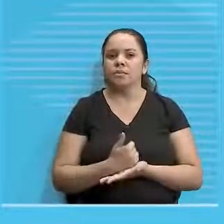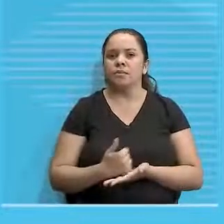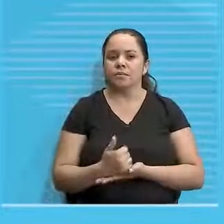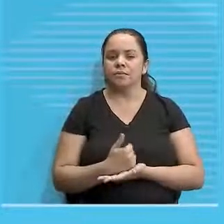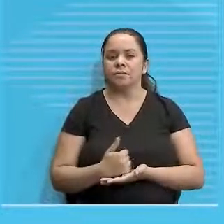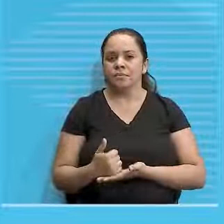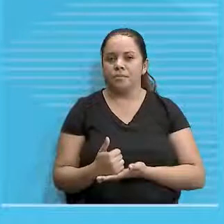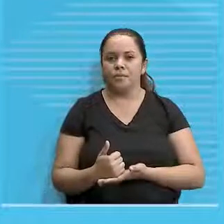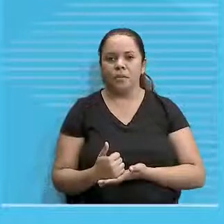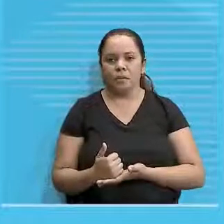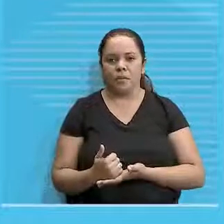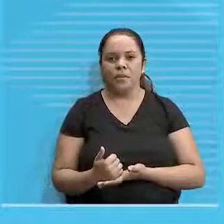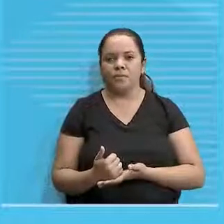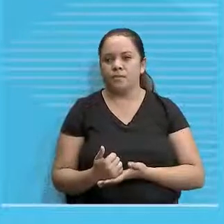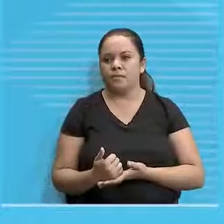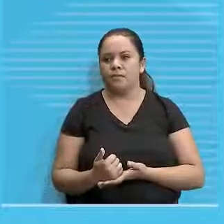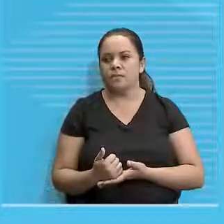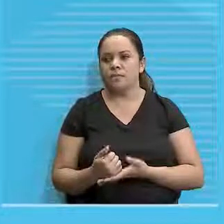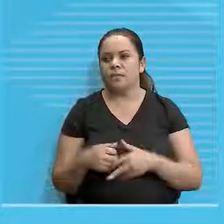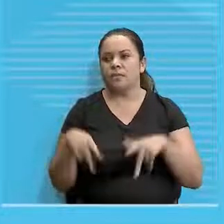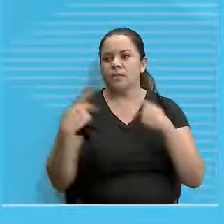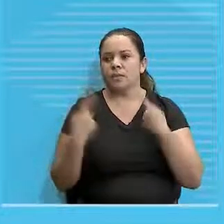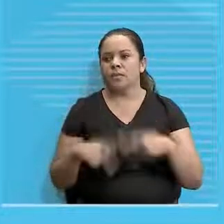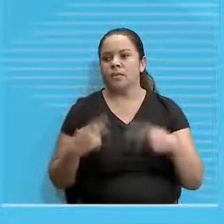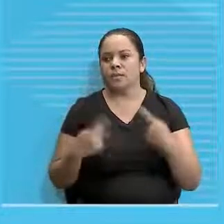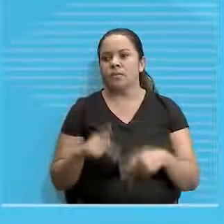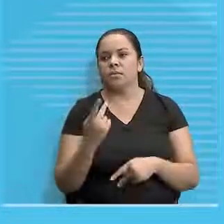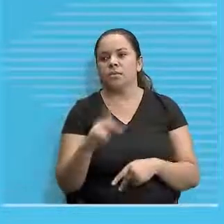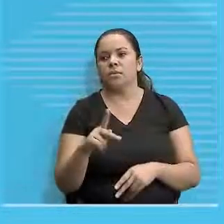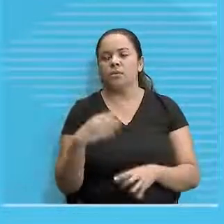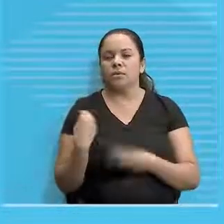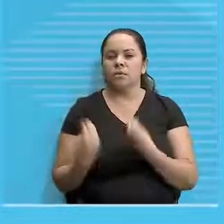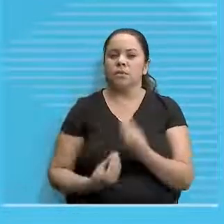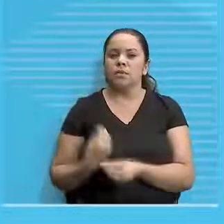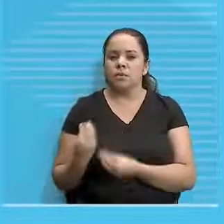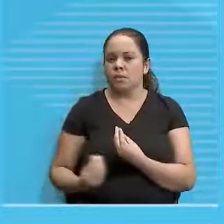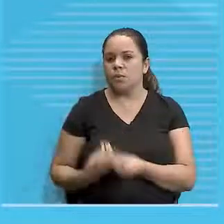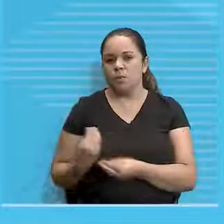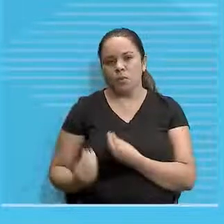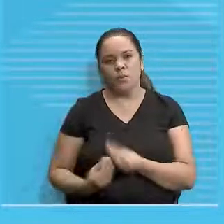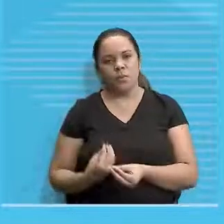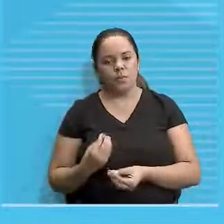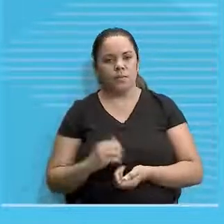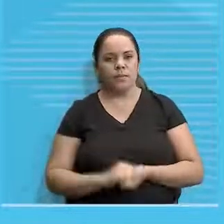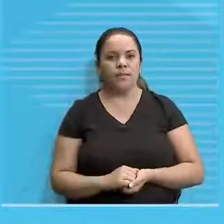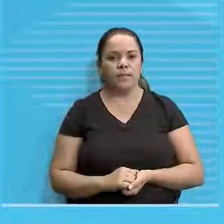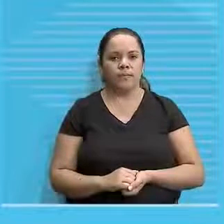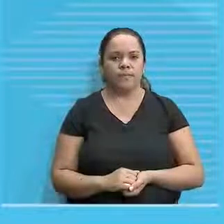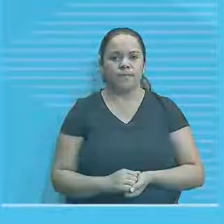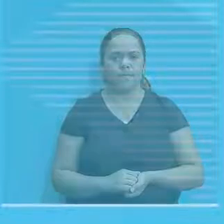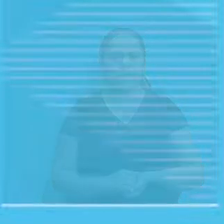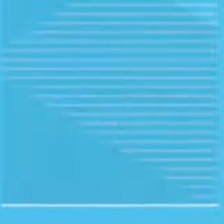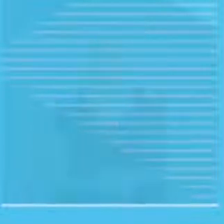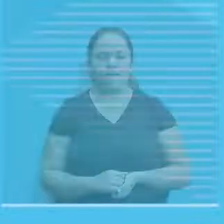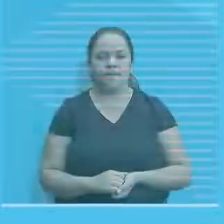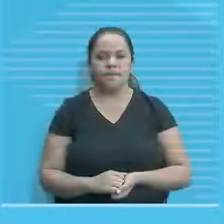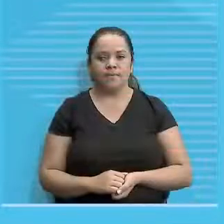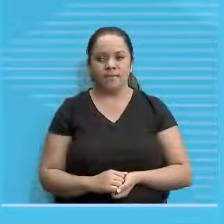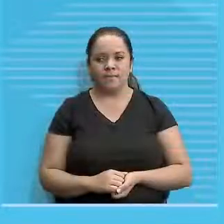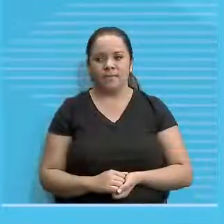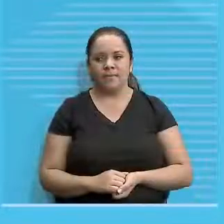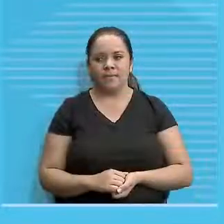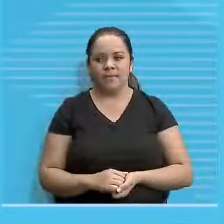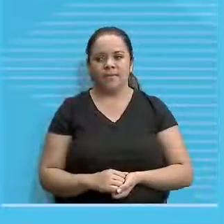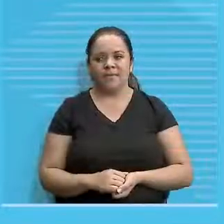personalidade, de que forma que tu reage em determinadas situações, será que tu te conhece a esse ponto de